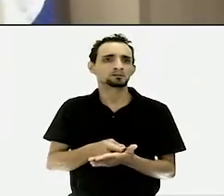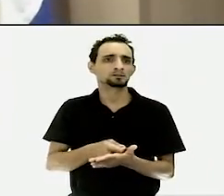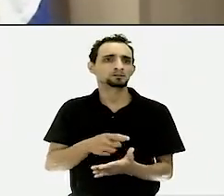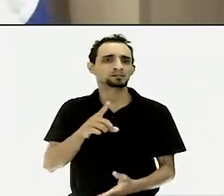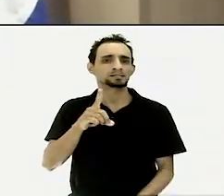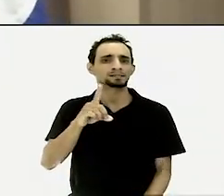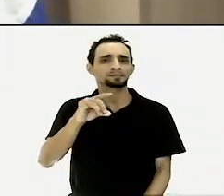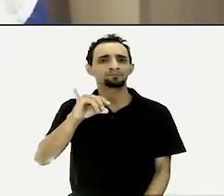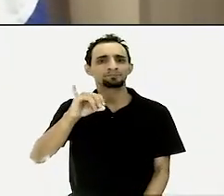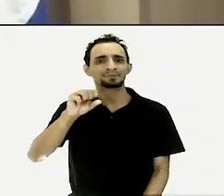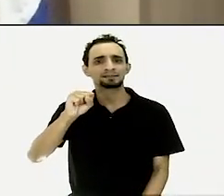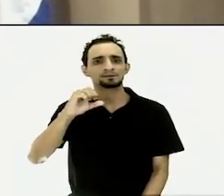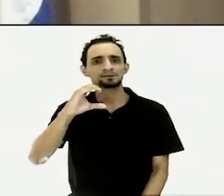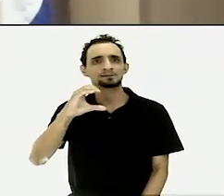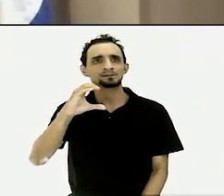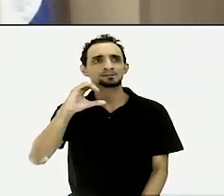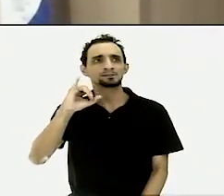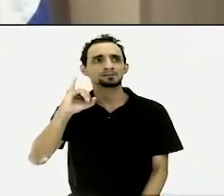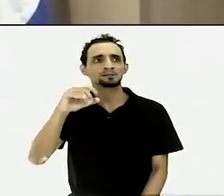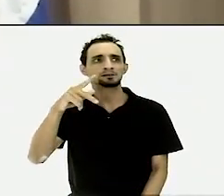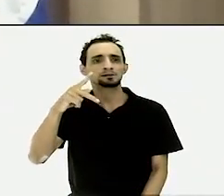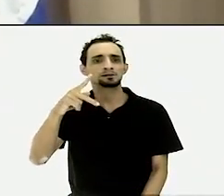cubanos são os melhores, o índice